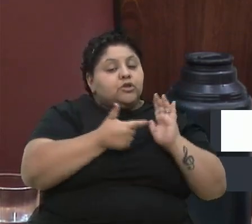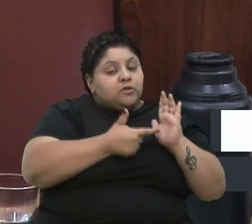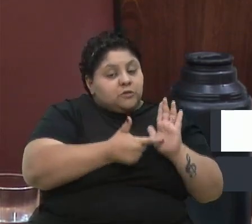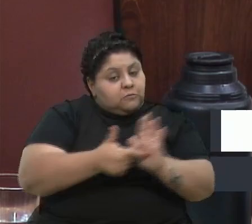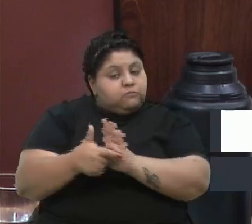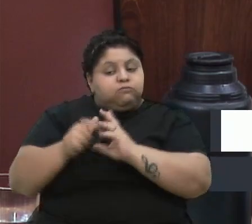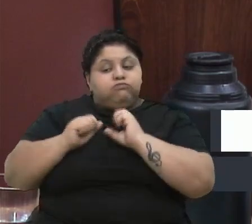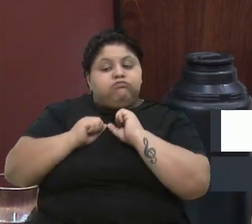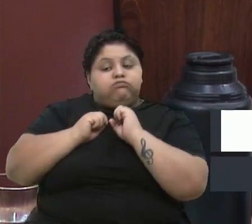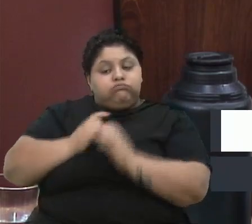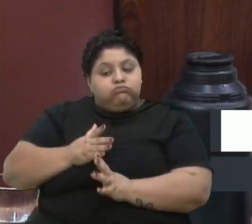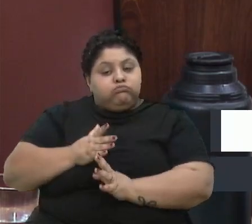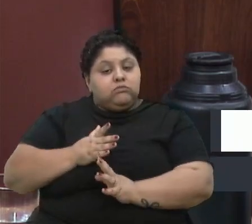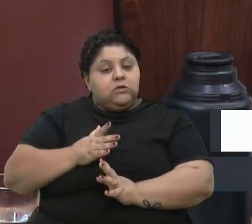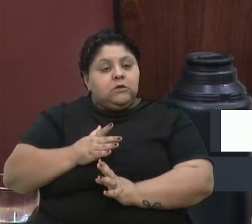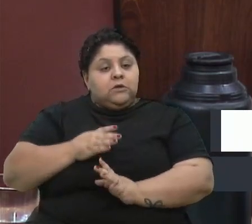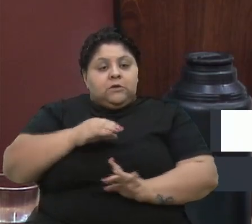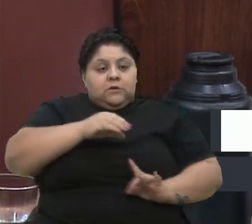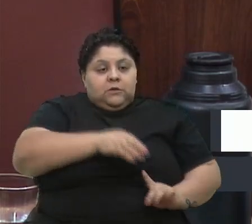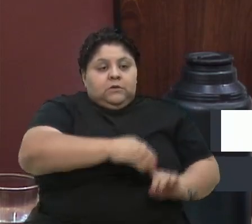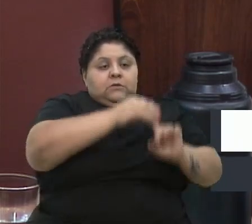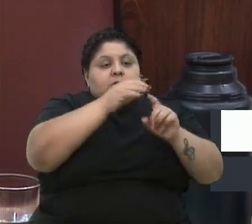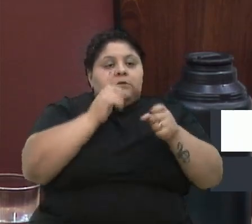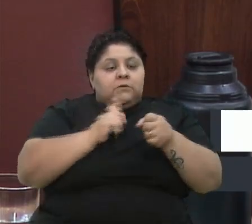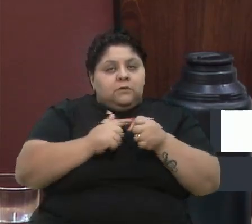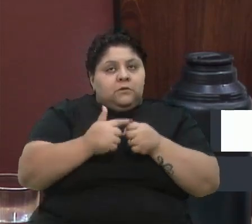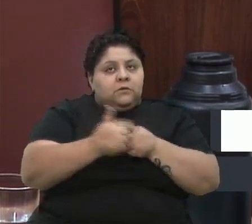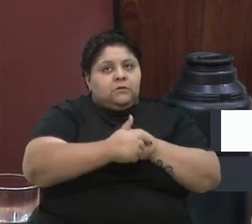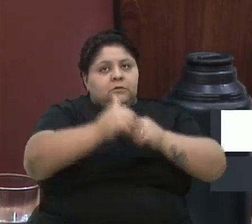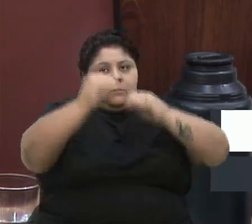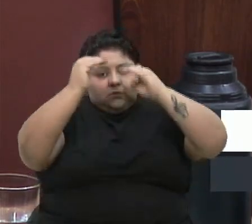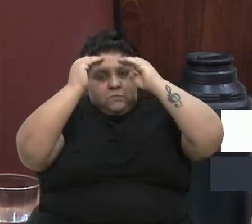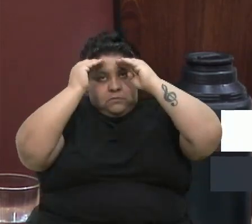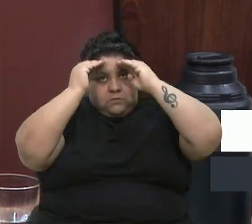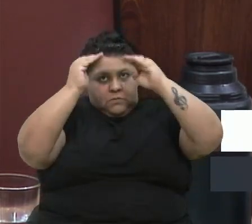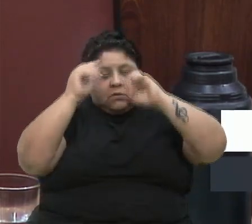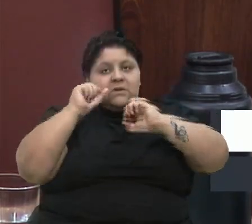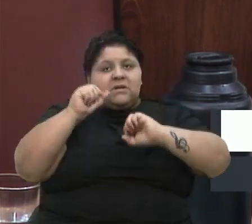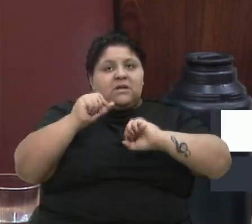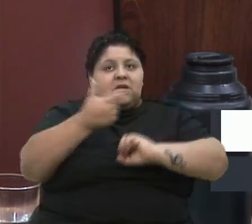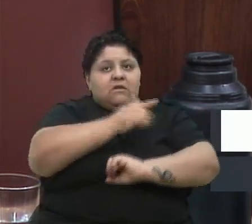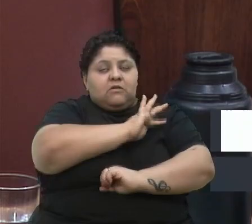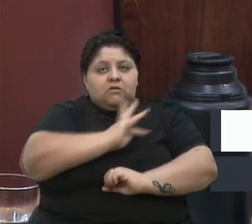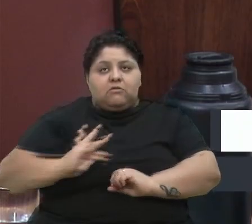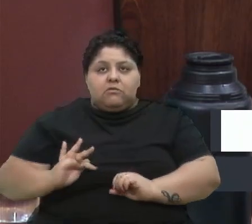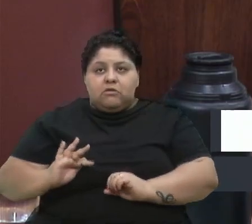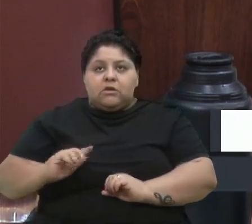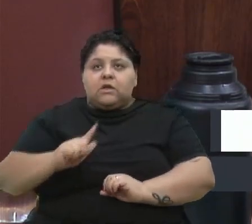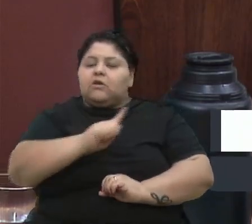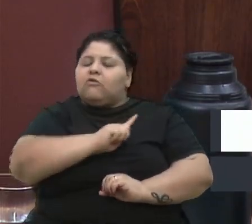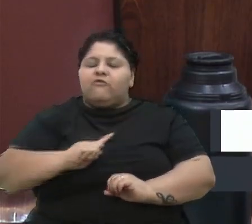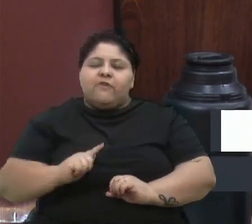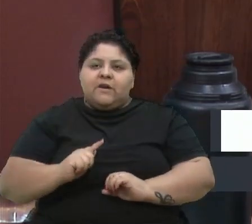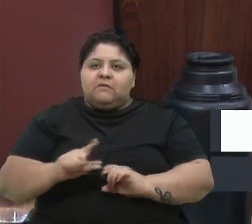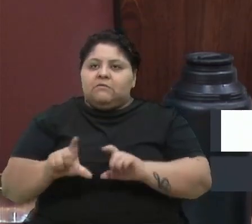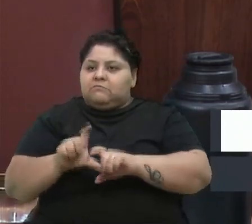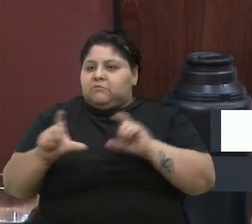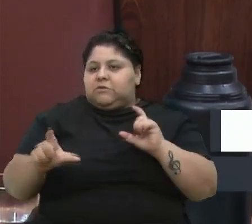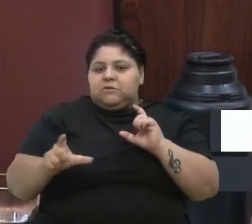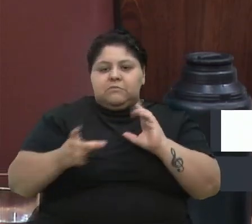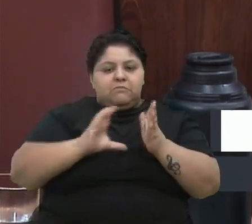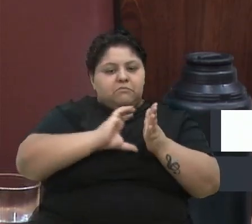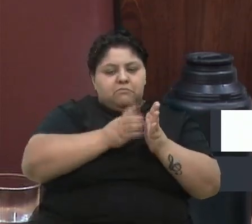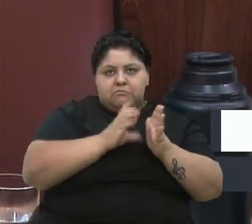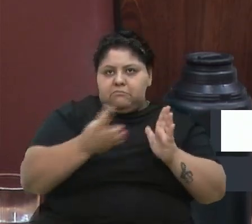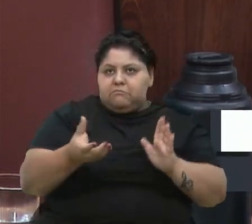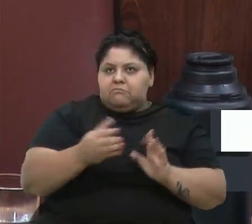atitude de quem prioriza a cidade e respeita quem governa, independente do partido, priorizando as melhorias que a cidade precisa.